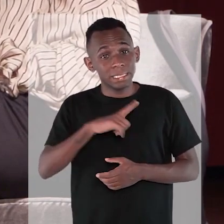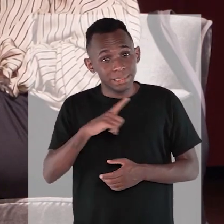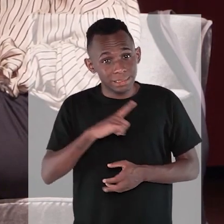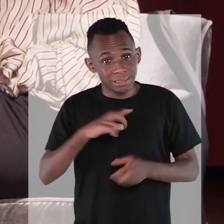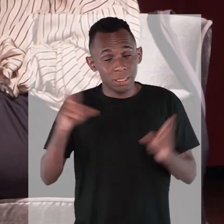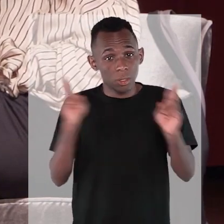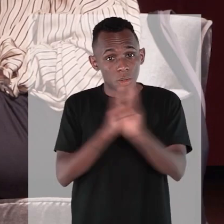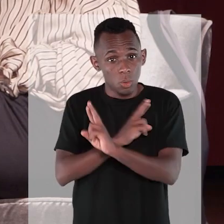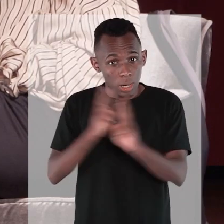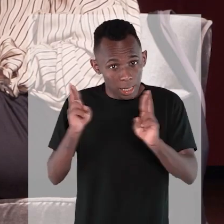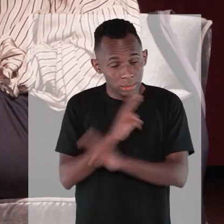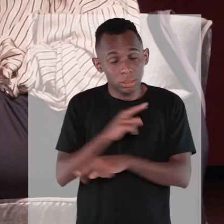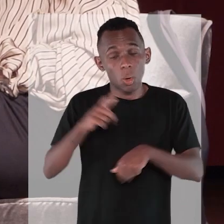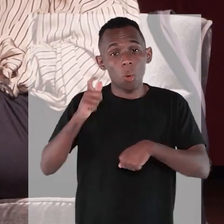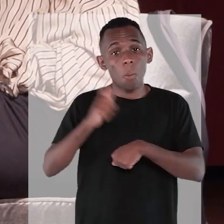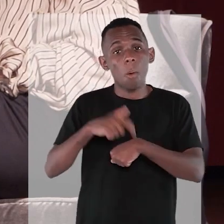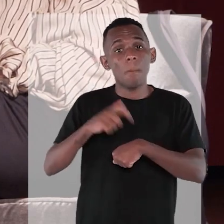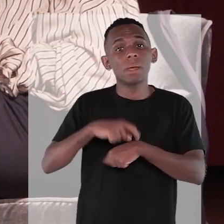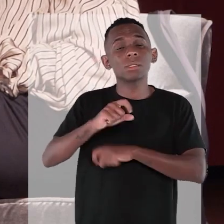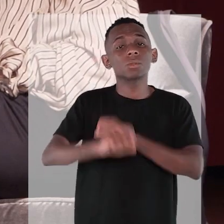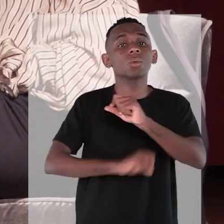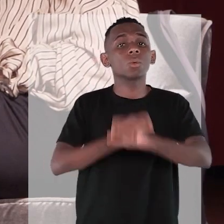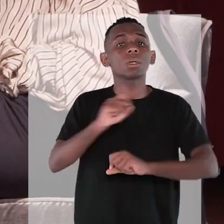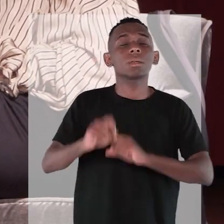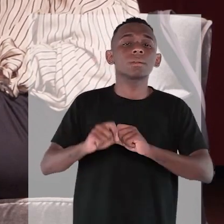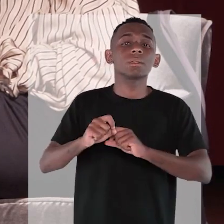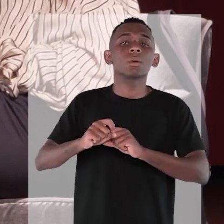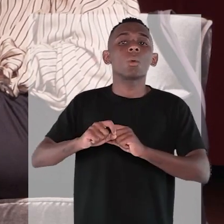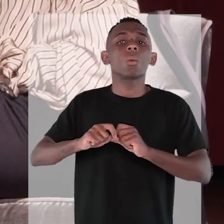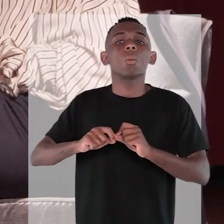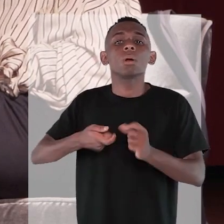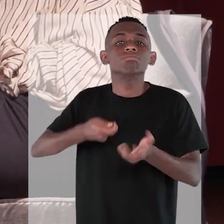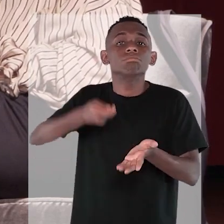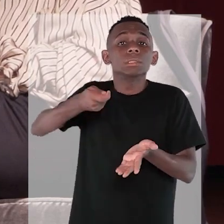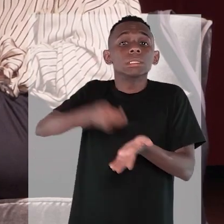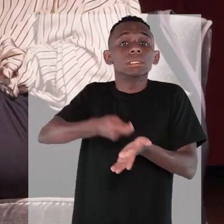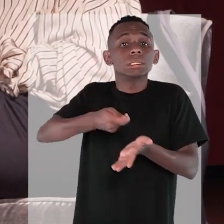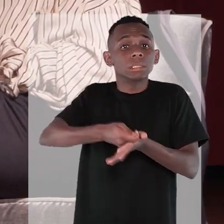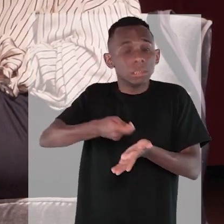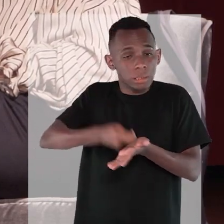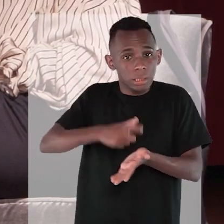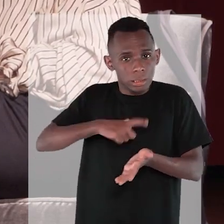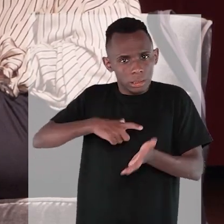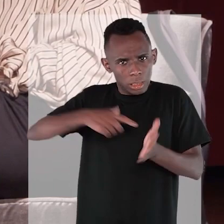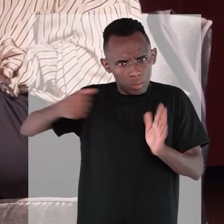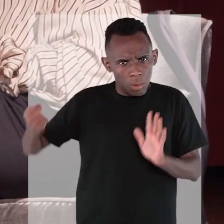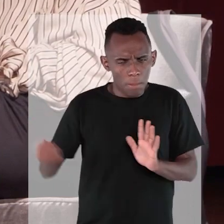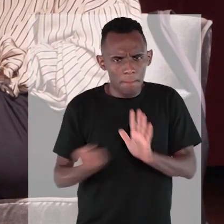confluência nesse momento entre uma doutrina fortemente marcada, digamos assim,